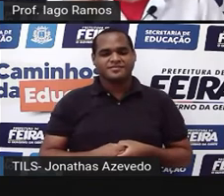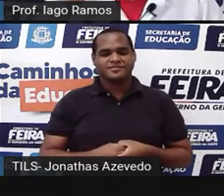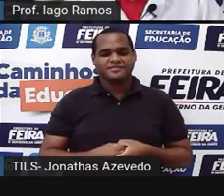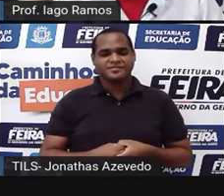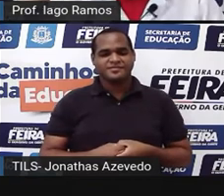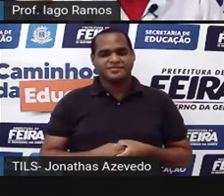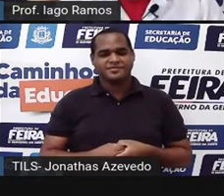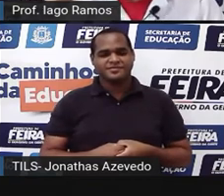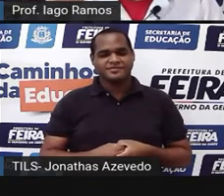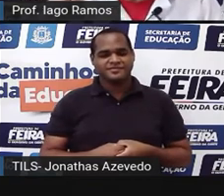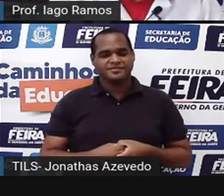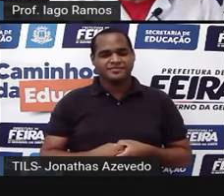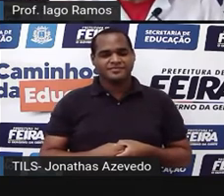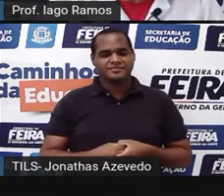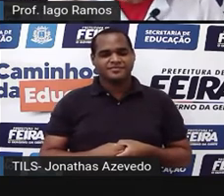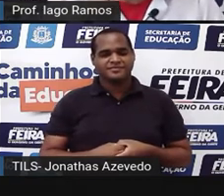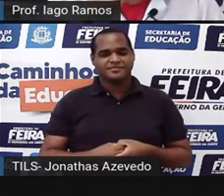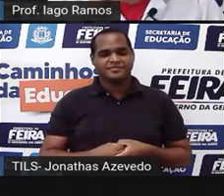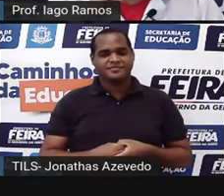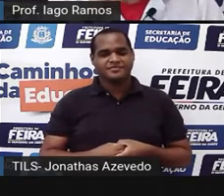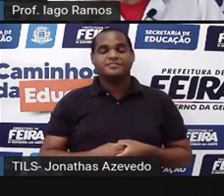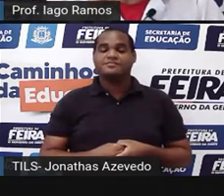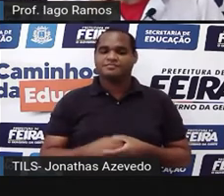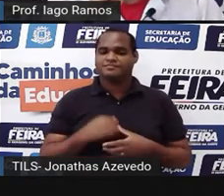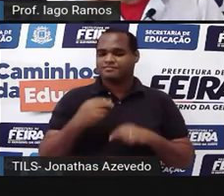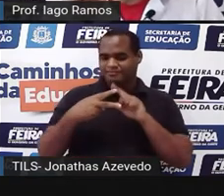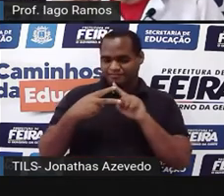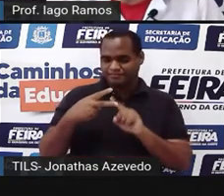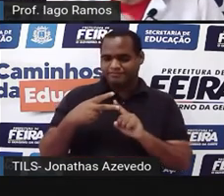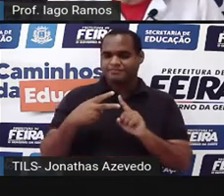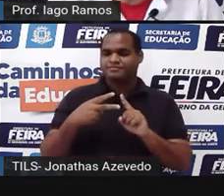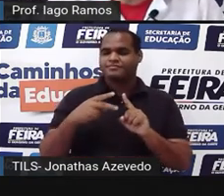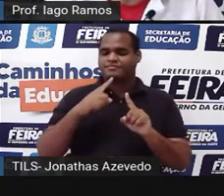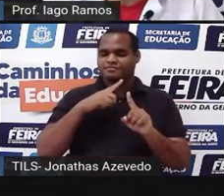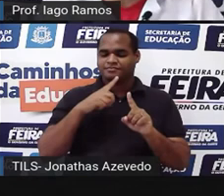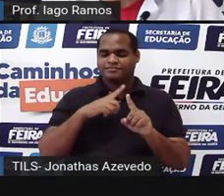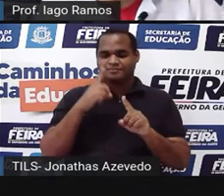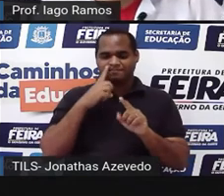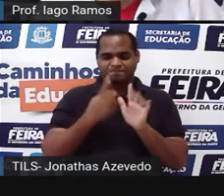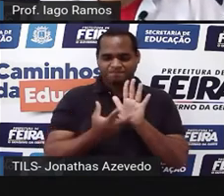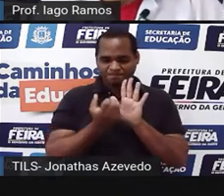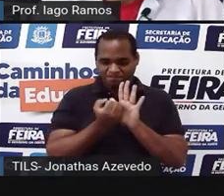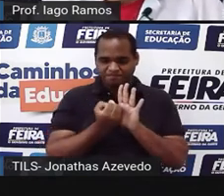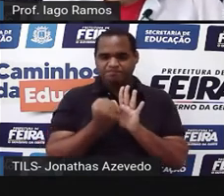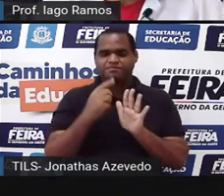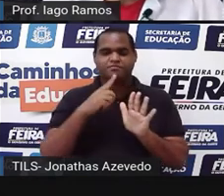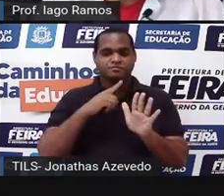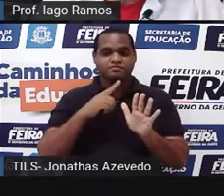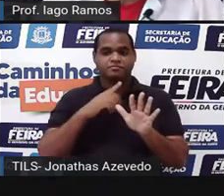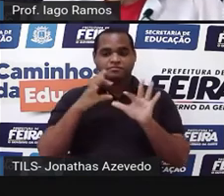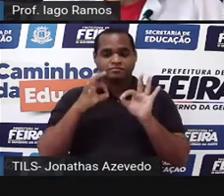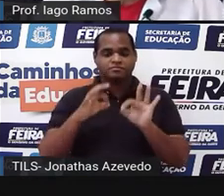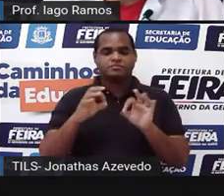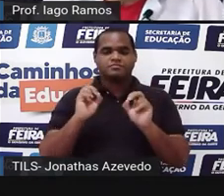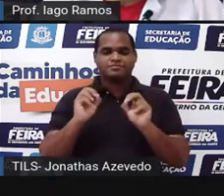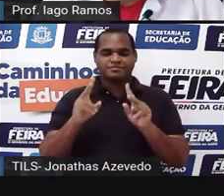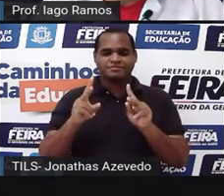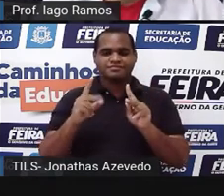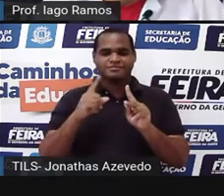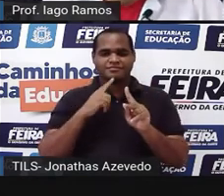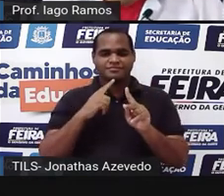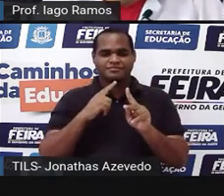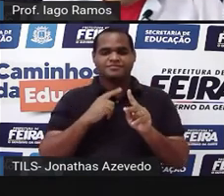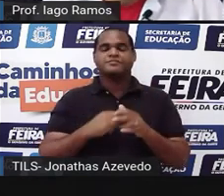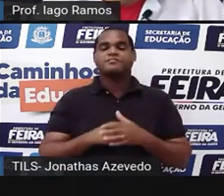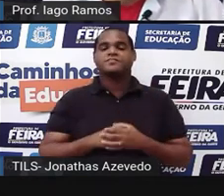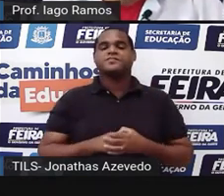eu medi os ângulos desses dois triângulos e está ali na figura, né? Um ângulozinho aqui, ó, que